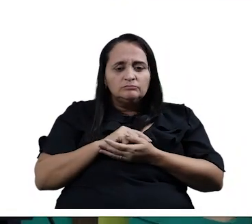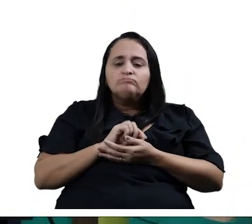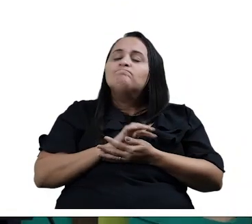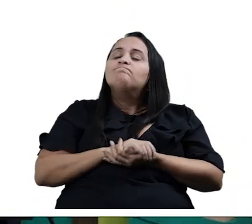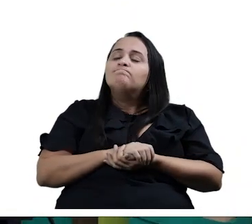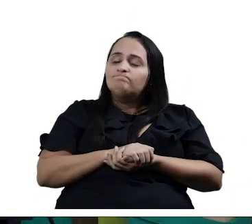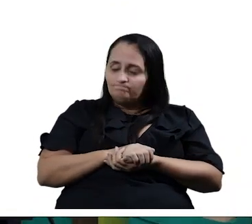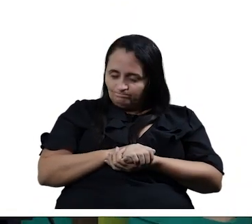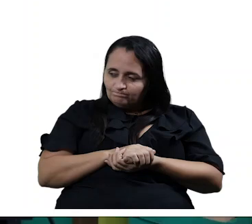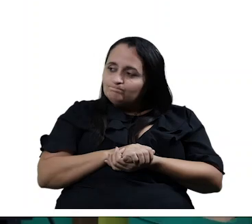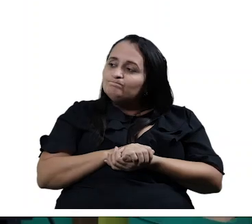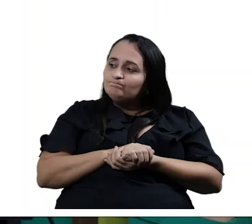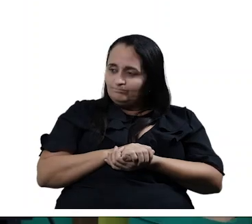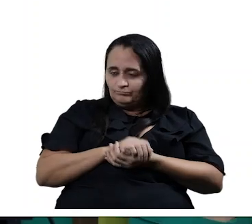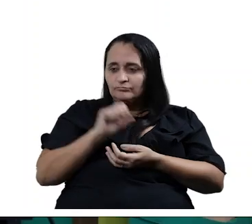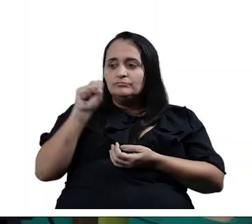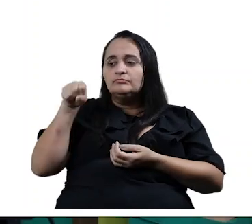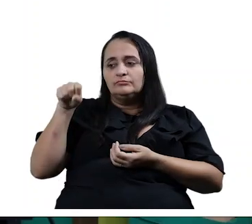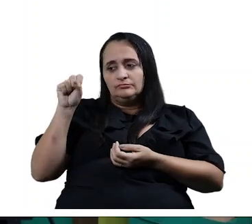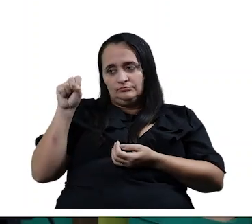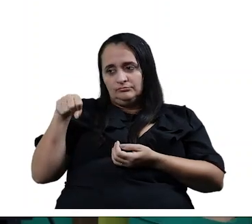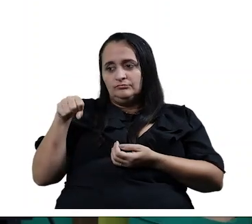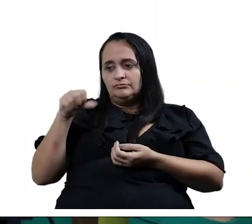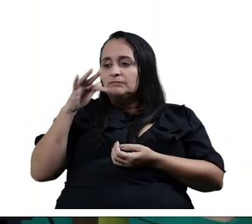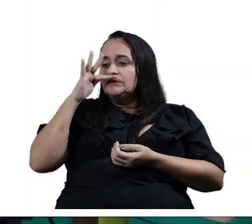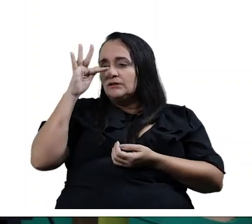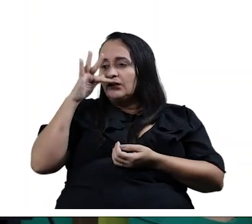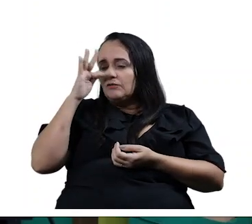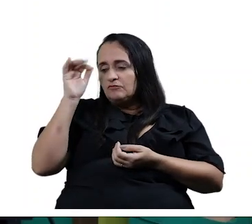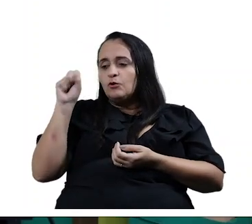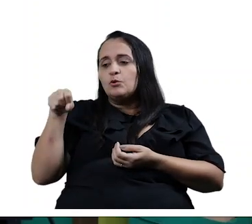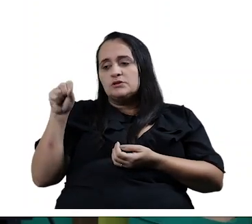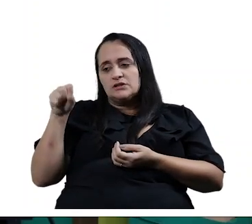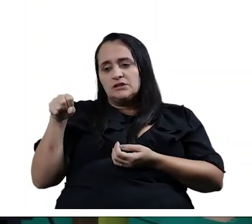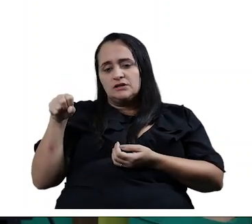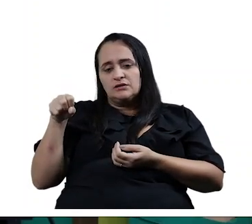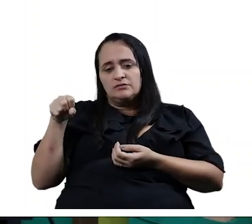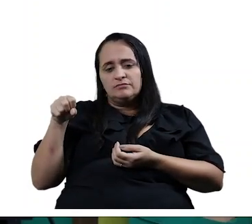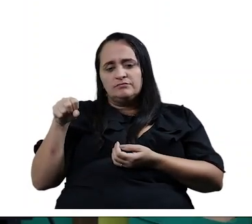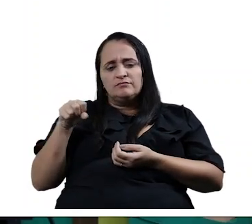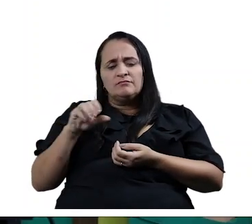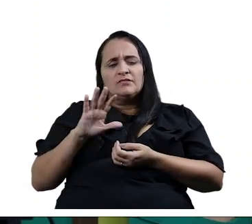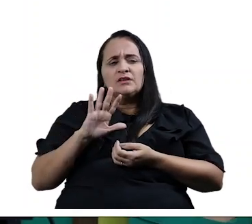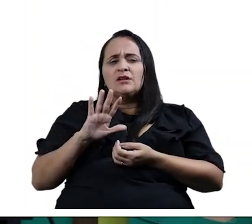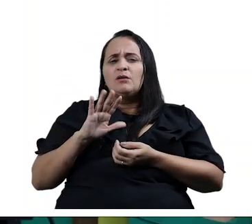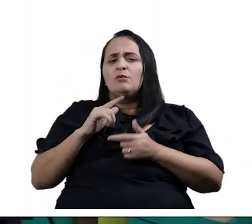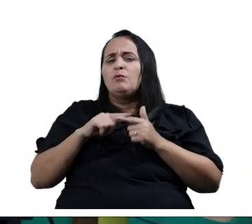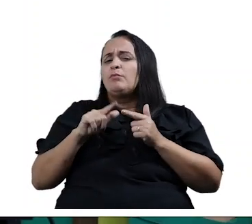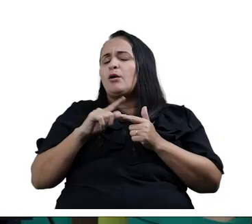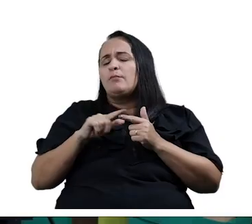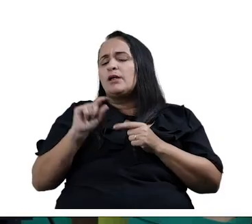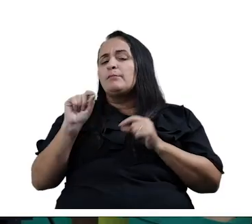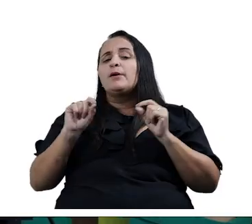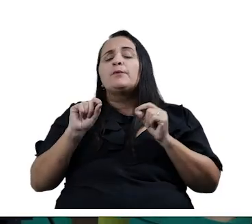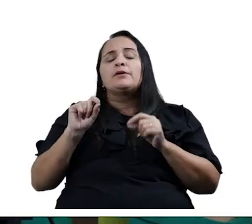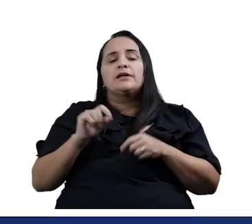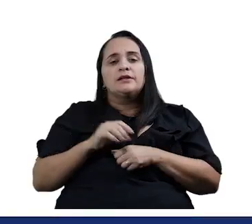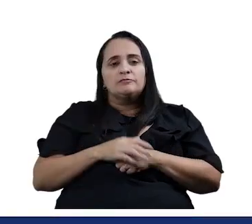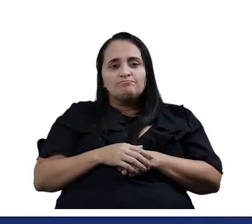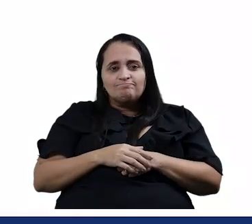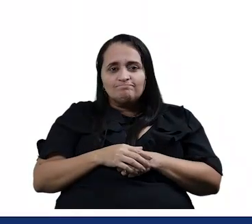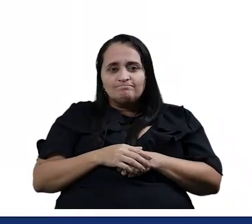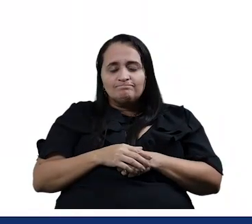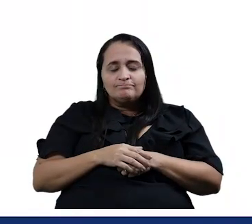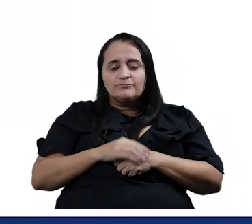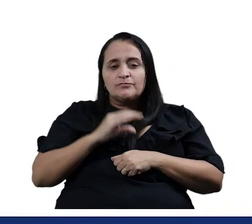é o problema então? Qual é o problema que Cecília trouxe para ele? Justamente o roubo de uma flor, né? Mas quem roubou